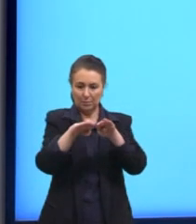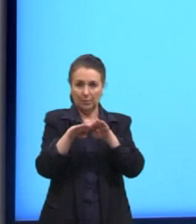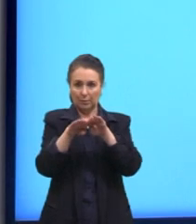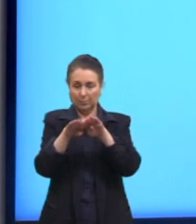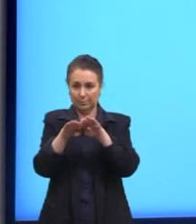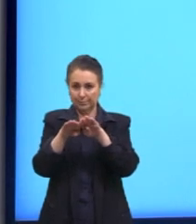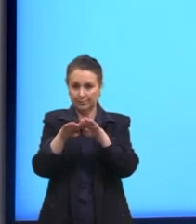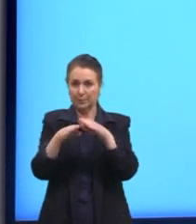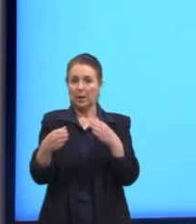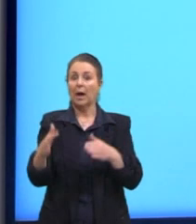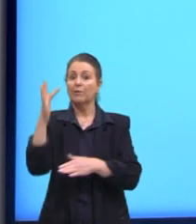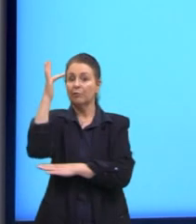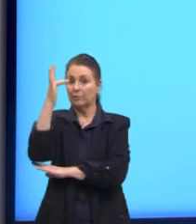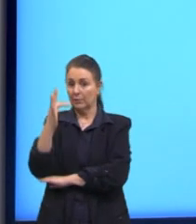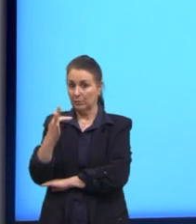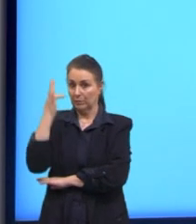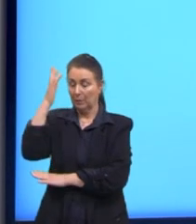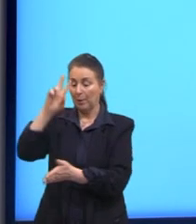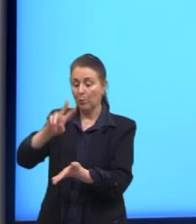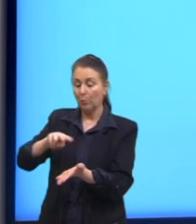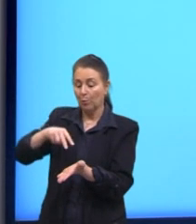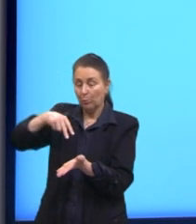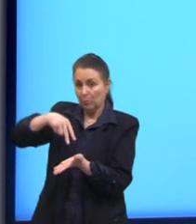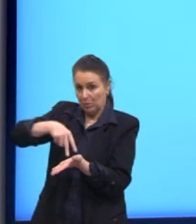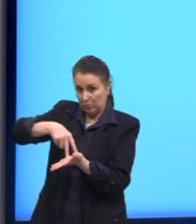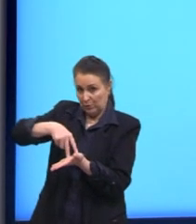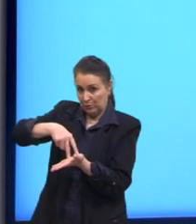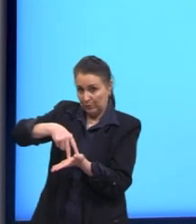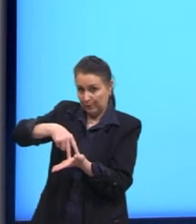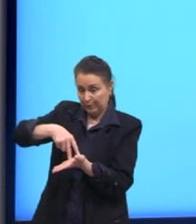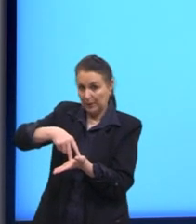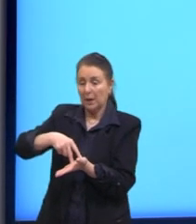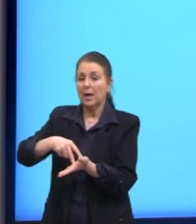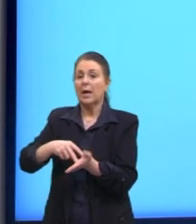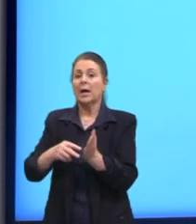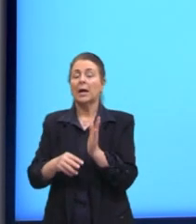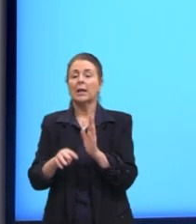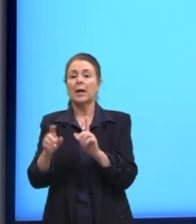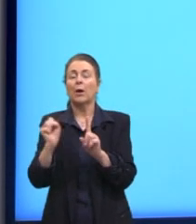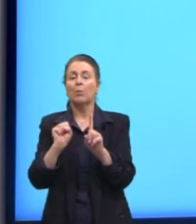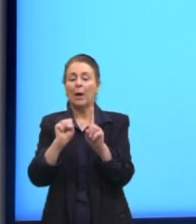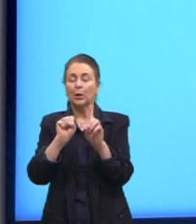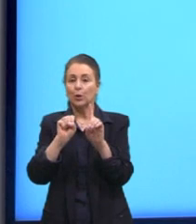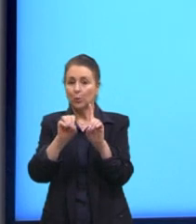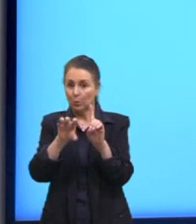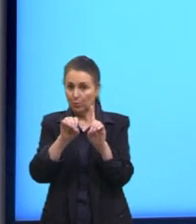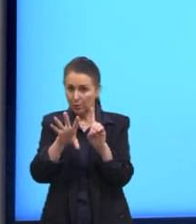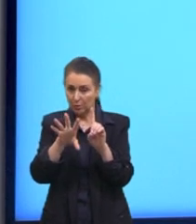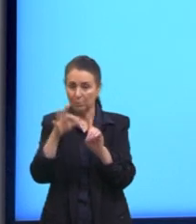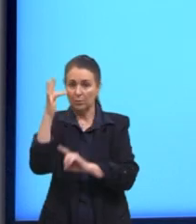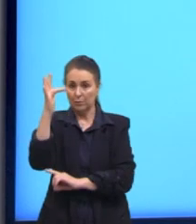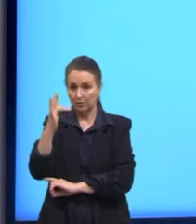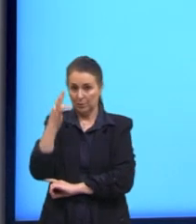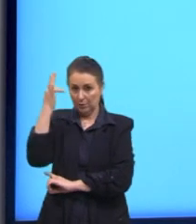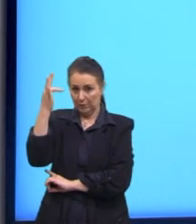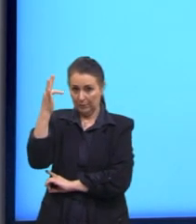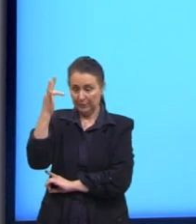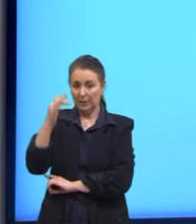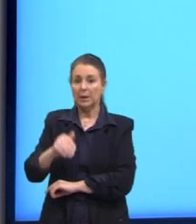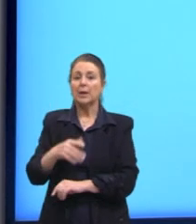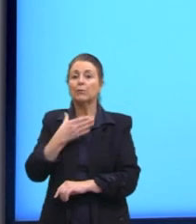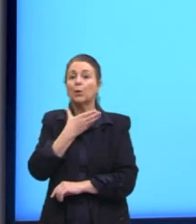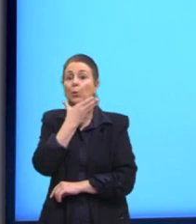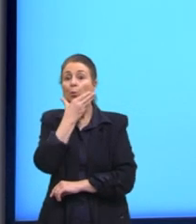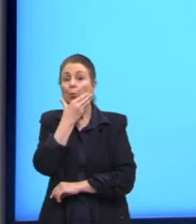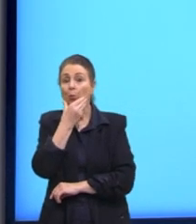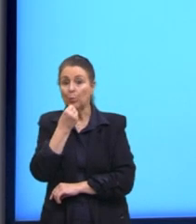filosofia. Para o positivismo, que é uma doutrina filosófica política desenvolvida pelo pensador francês